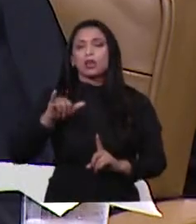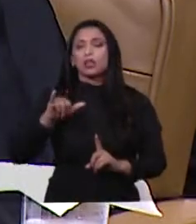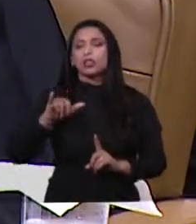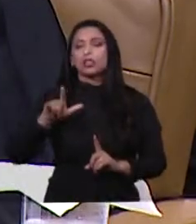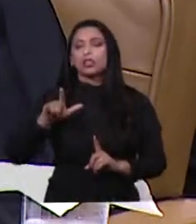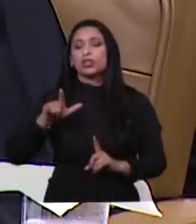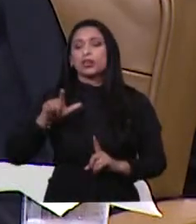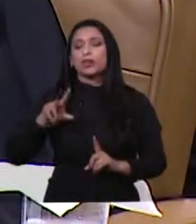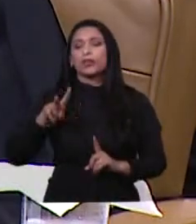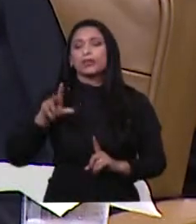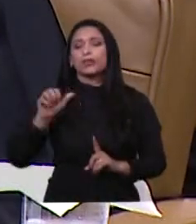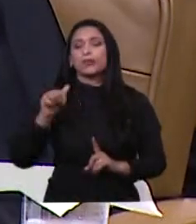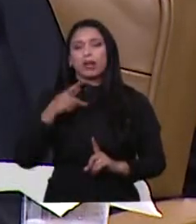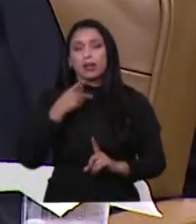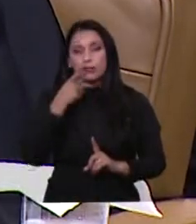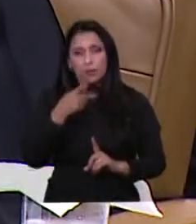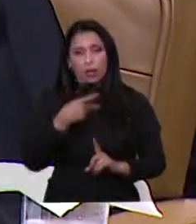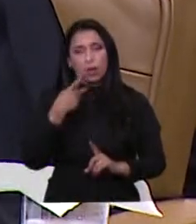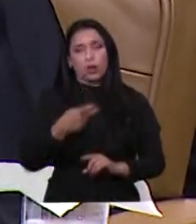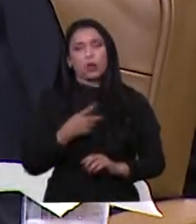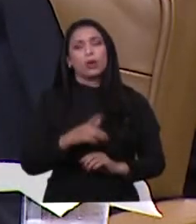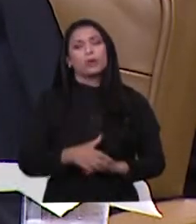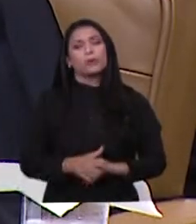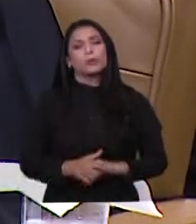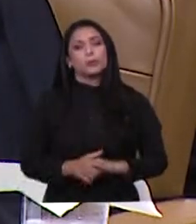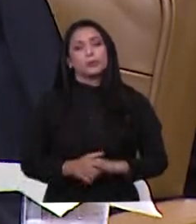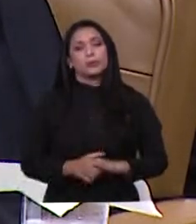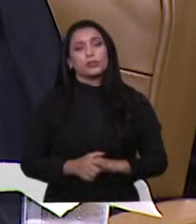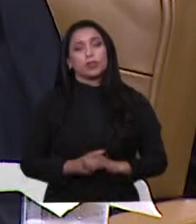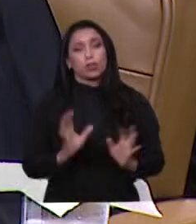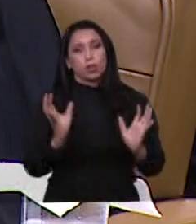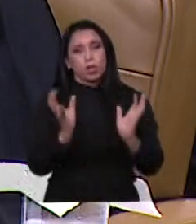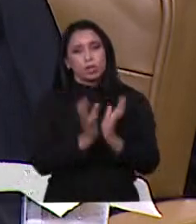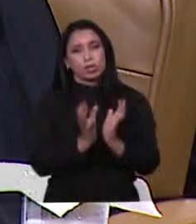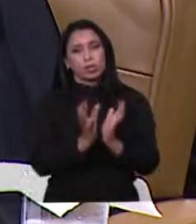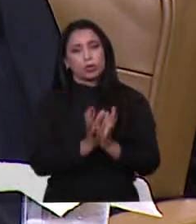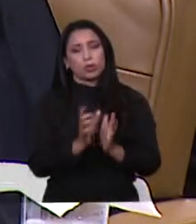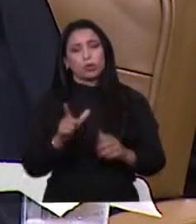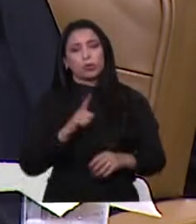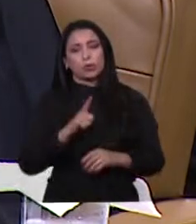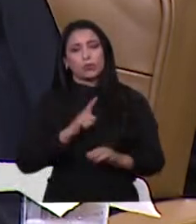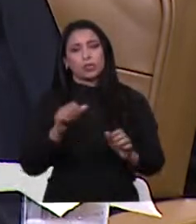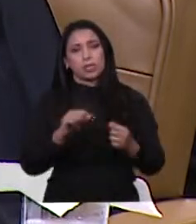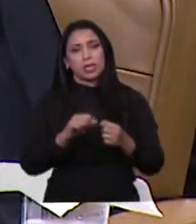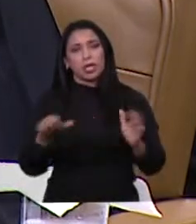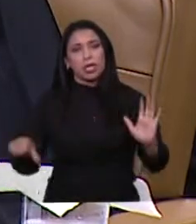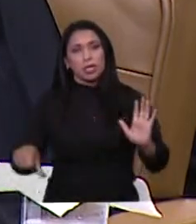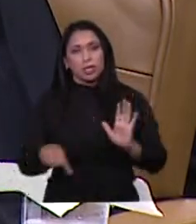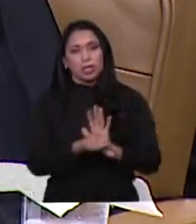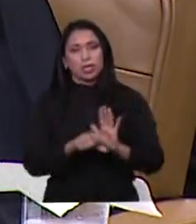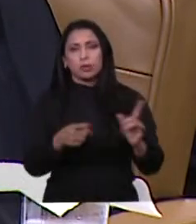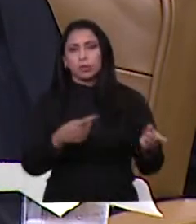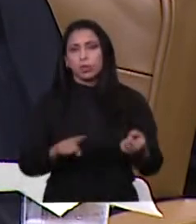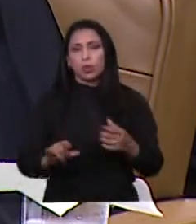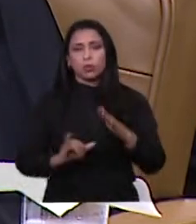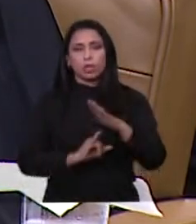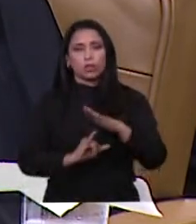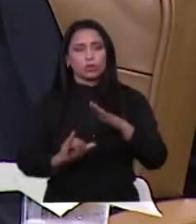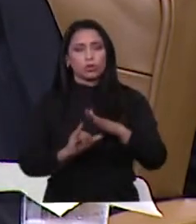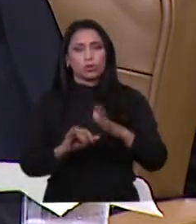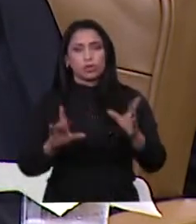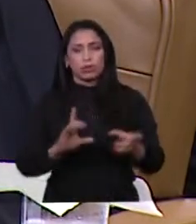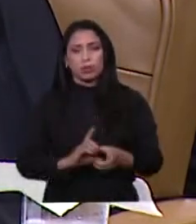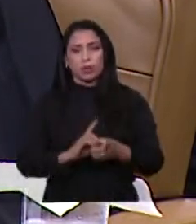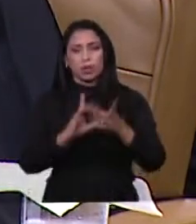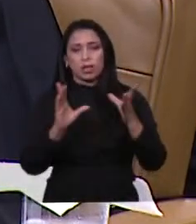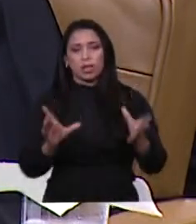Xavier, voltada essa associação a praticar crimes contra as instituições democráticas no sentido